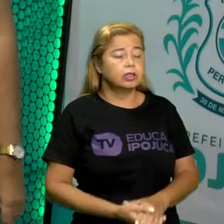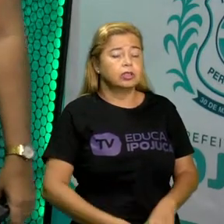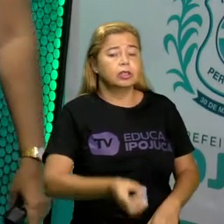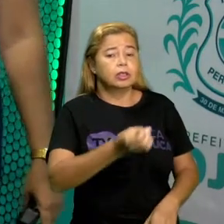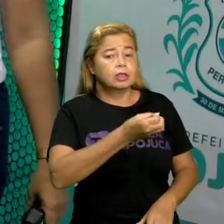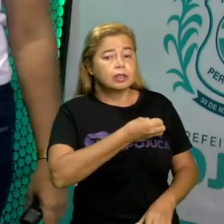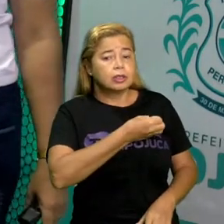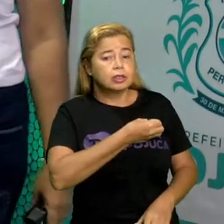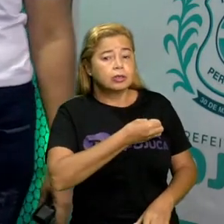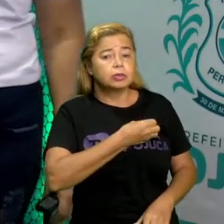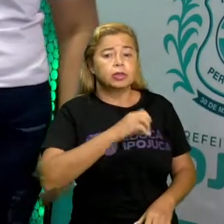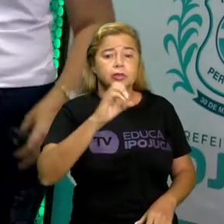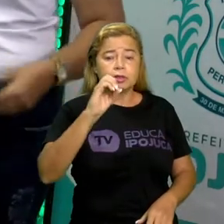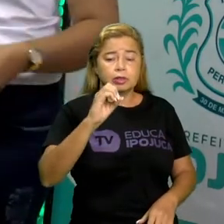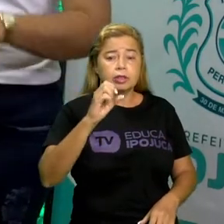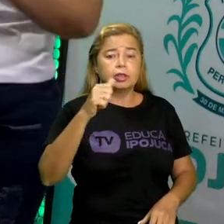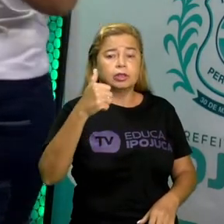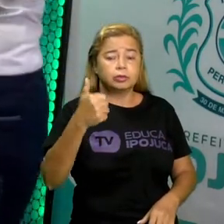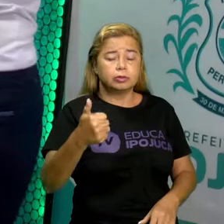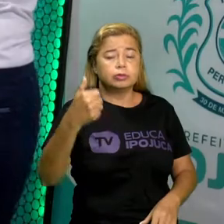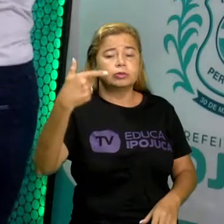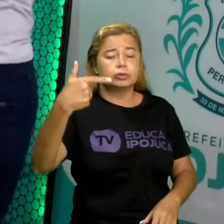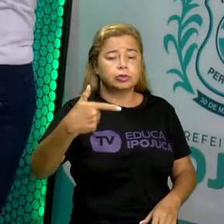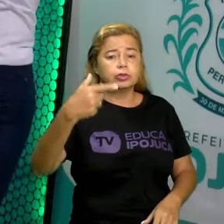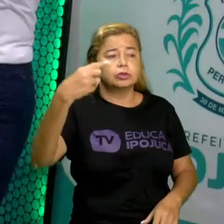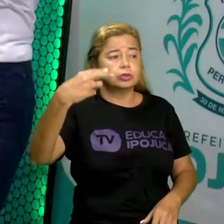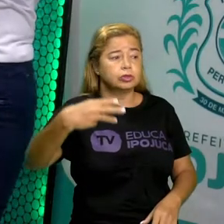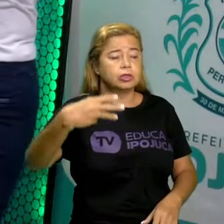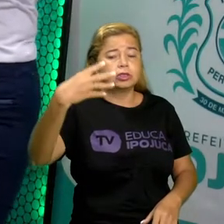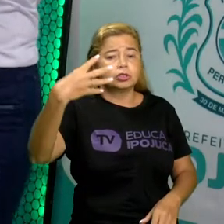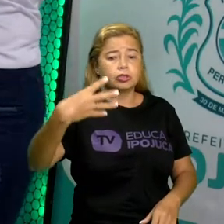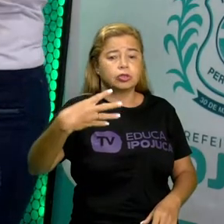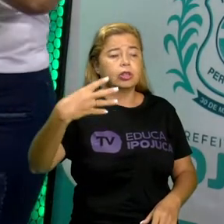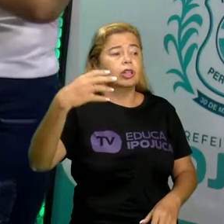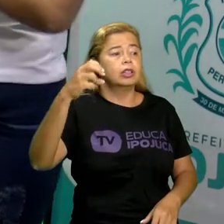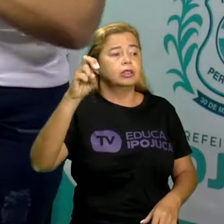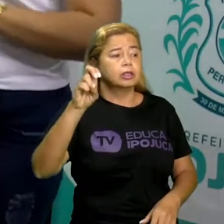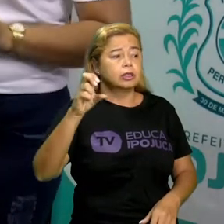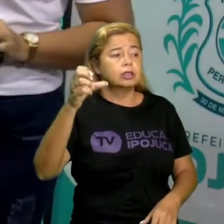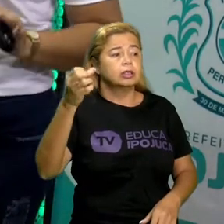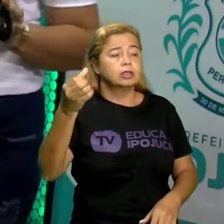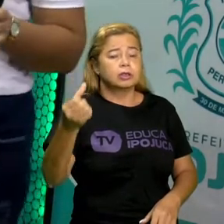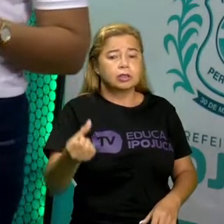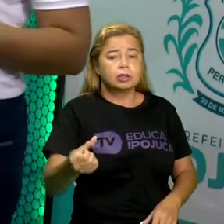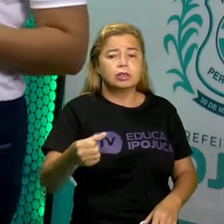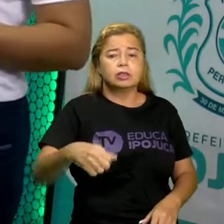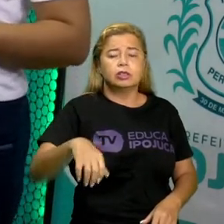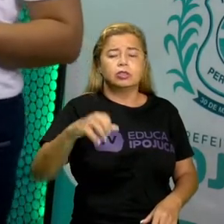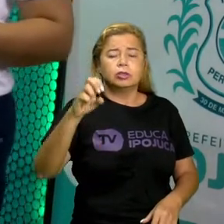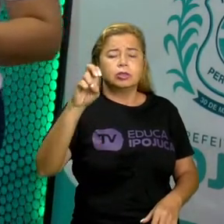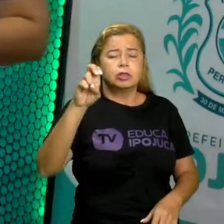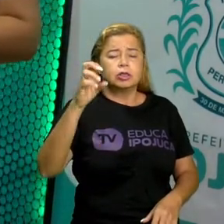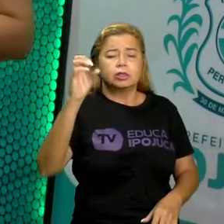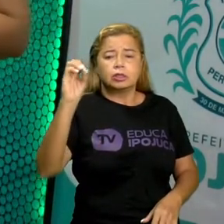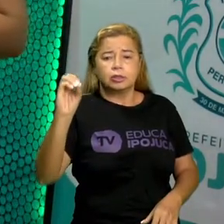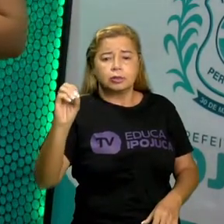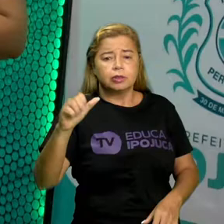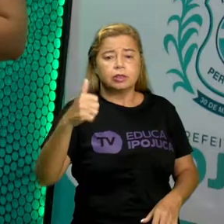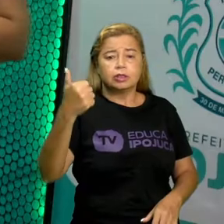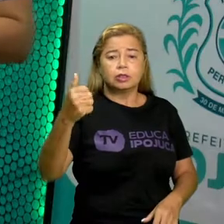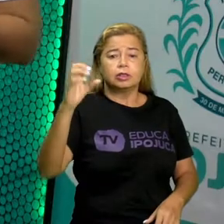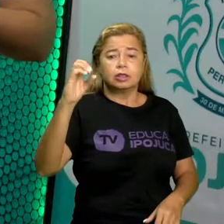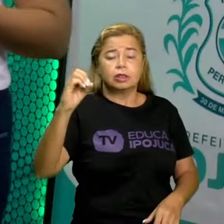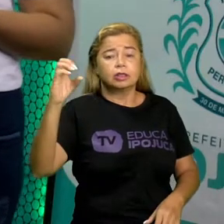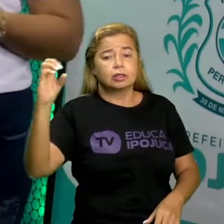1, 2, 3, 4, 5, 6, 50, 100, até o infinito. Quando a gente vê que tem